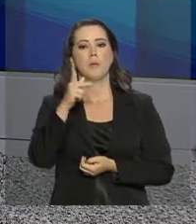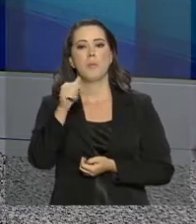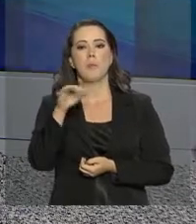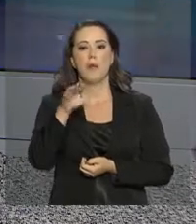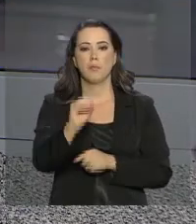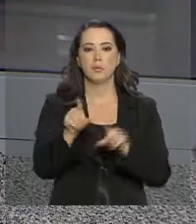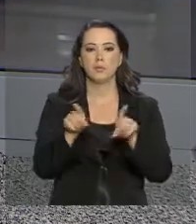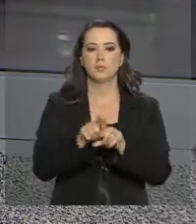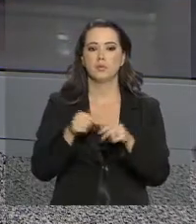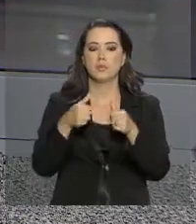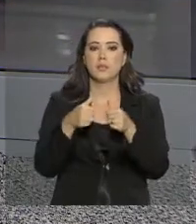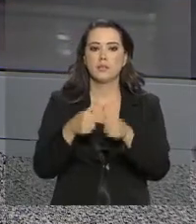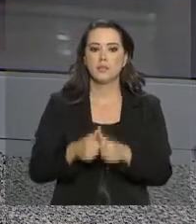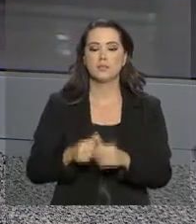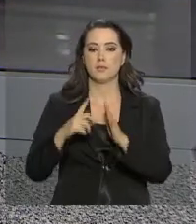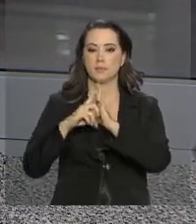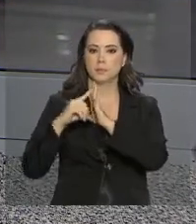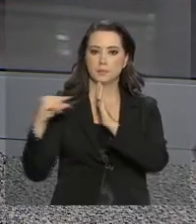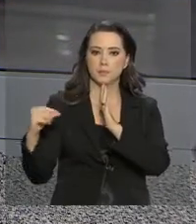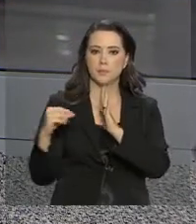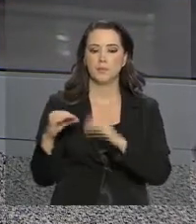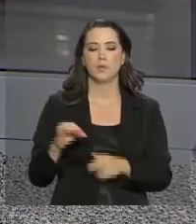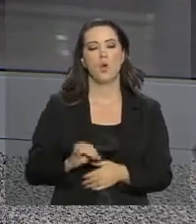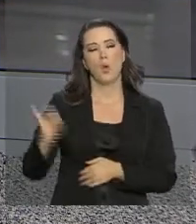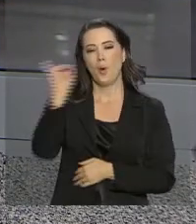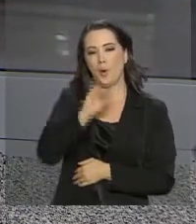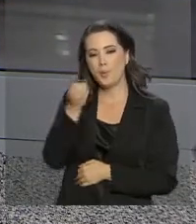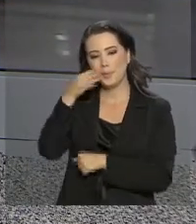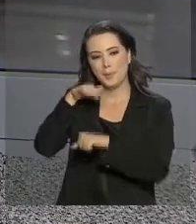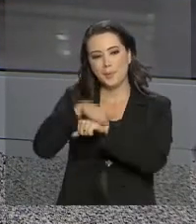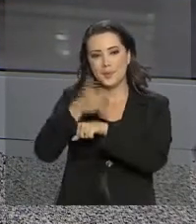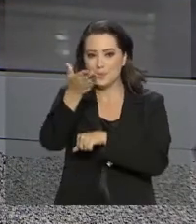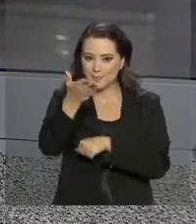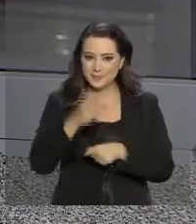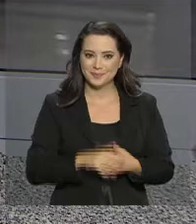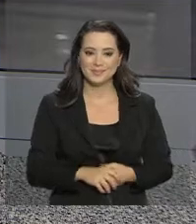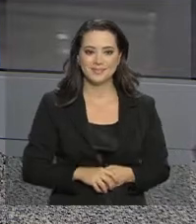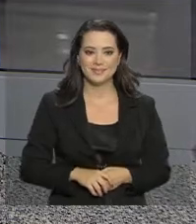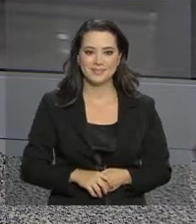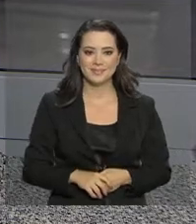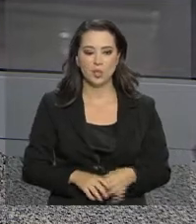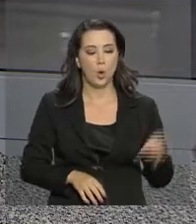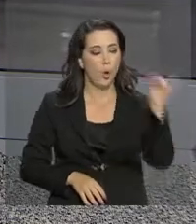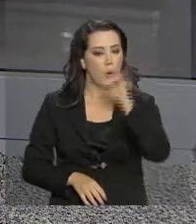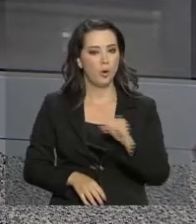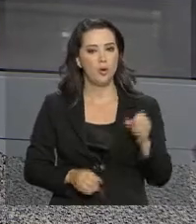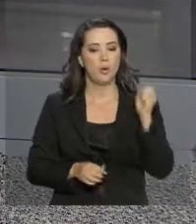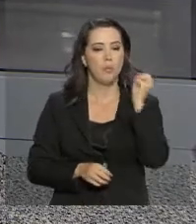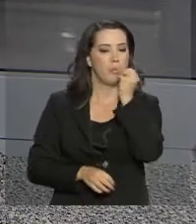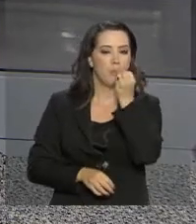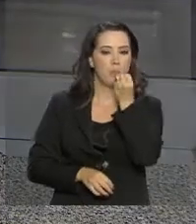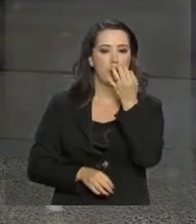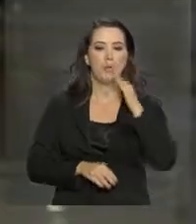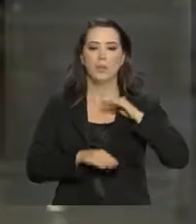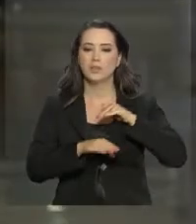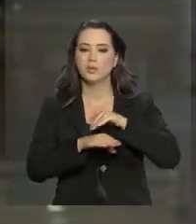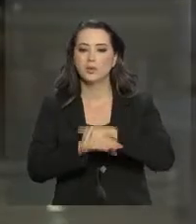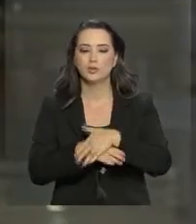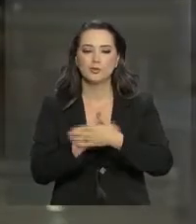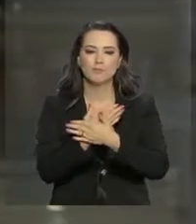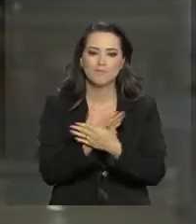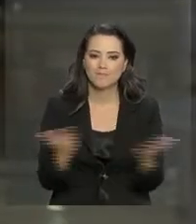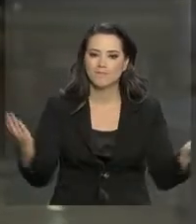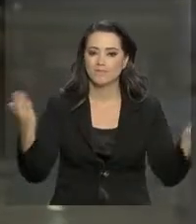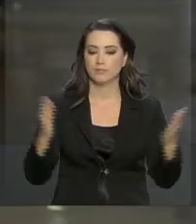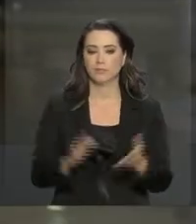pablo mundim que está no palácio do planalto o pablo boa noite pra você o volante roberto o boa noite a todos neste mês o governo